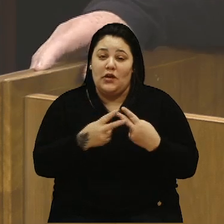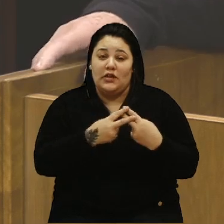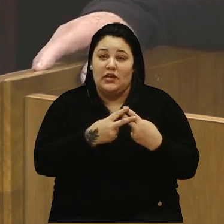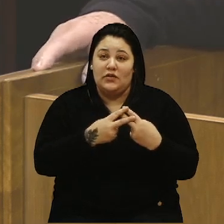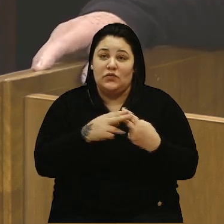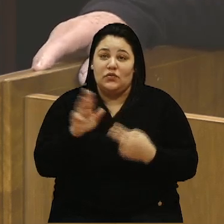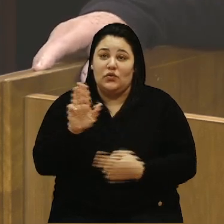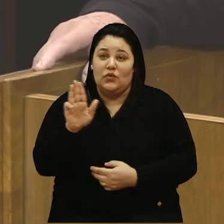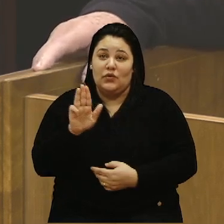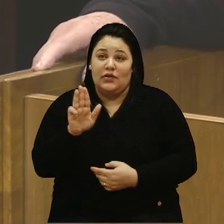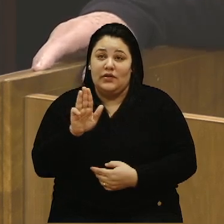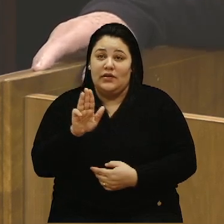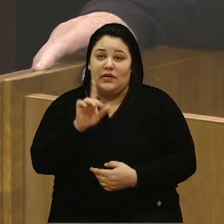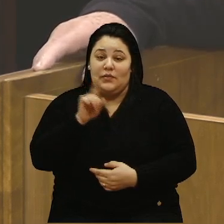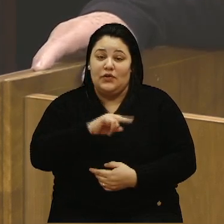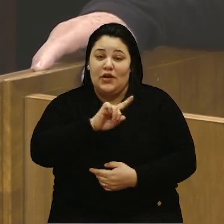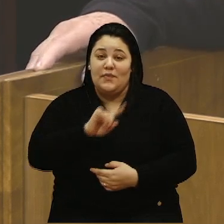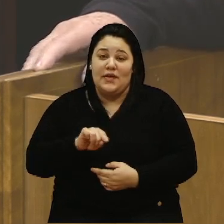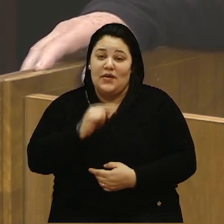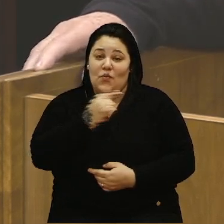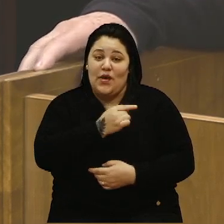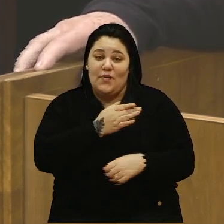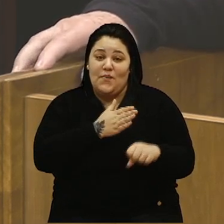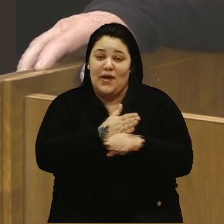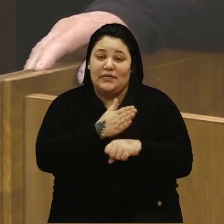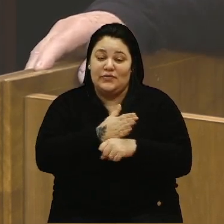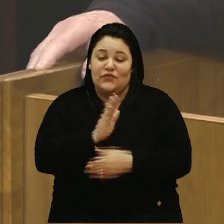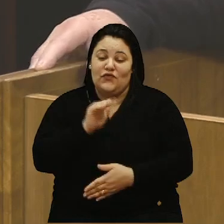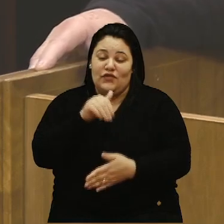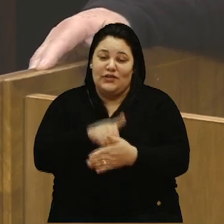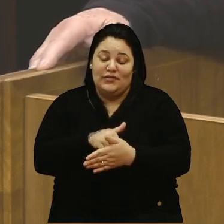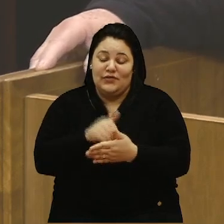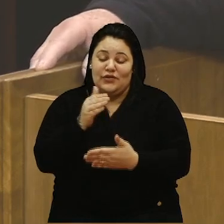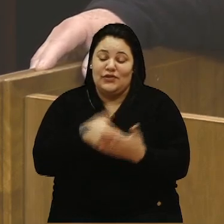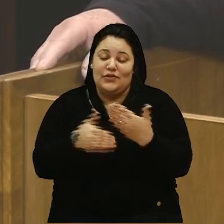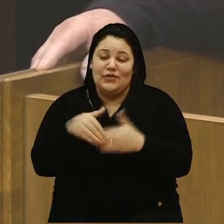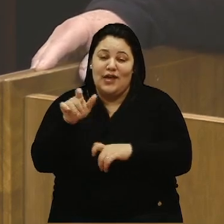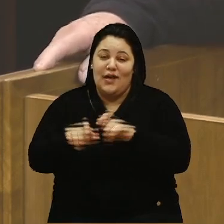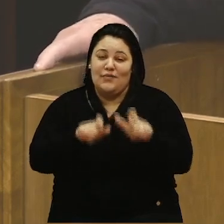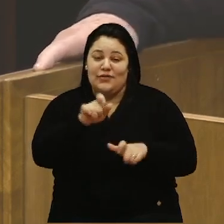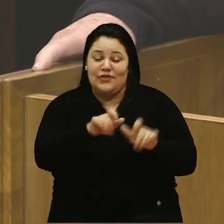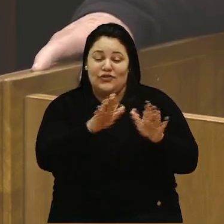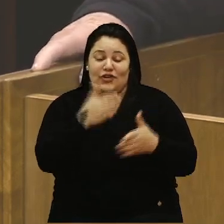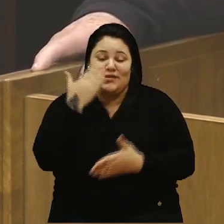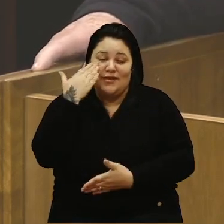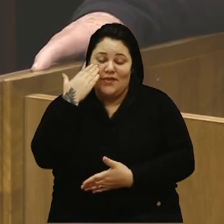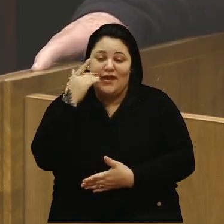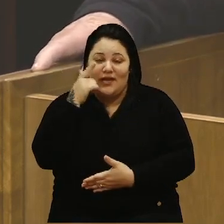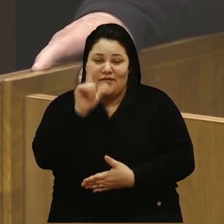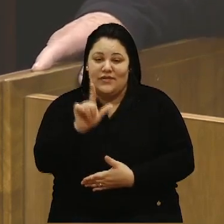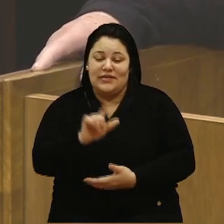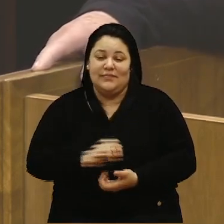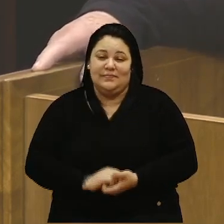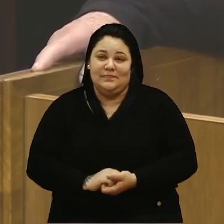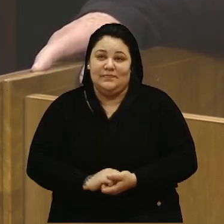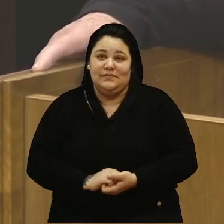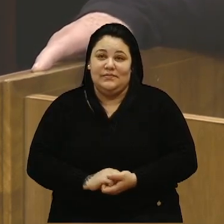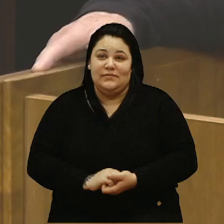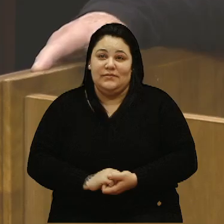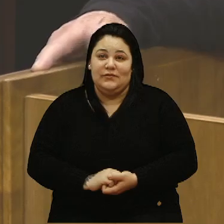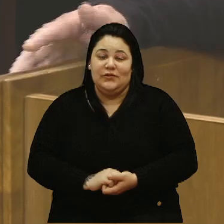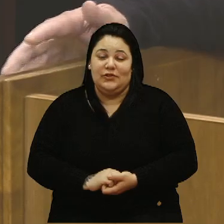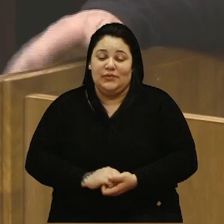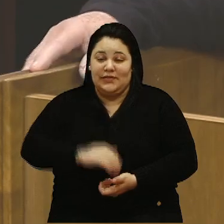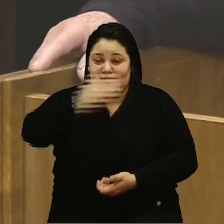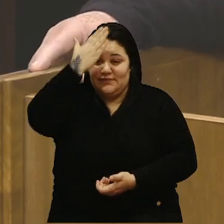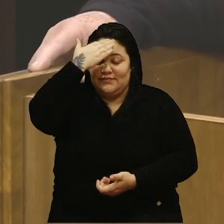e impediram ele de concorrer numa eleição que todo mundo sabia que Lula ganharia. Lá em